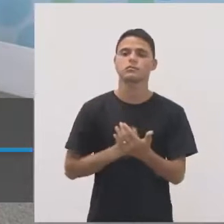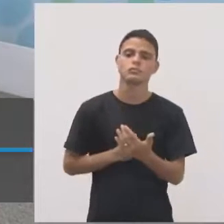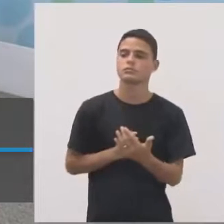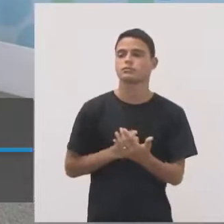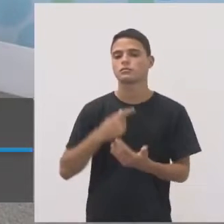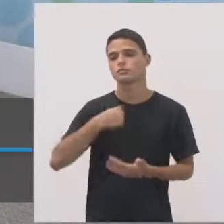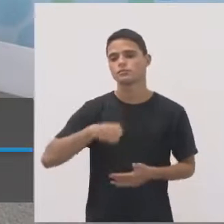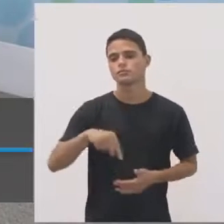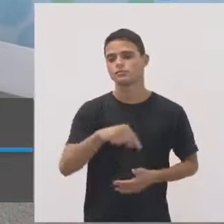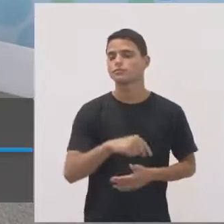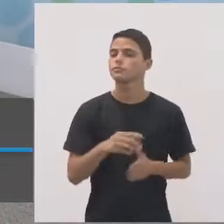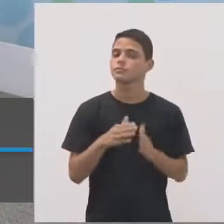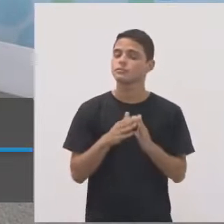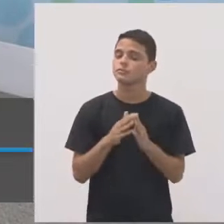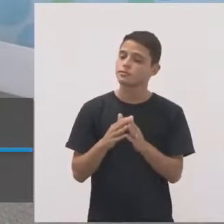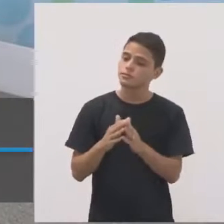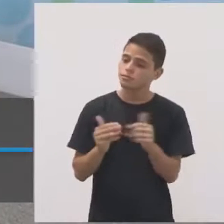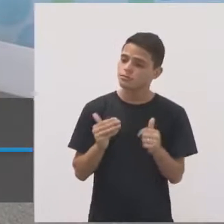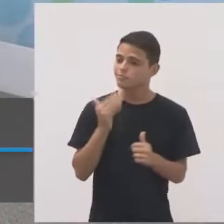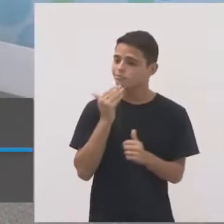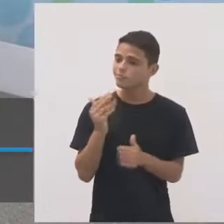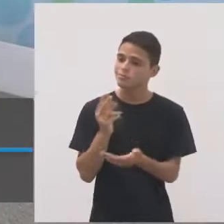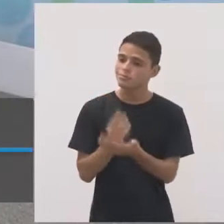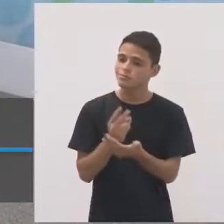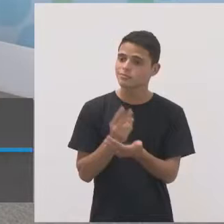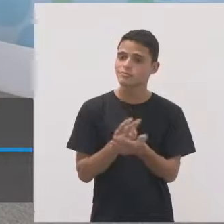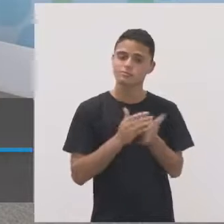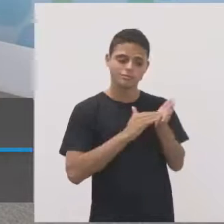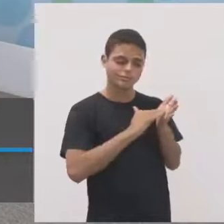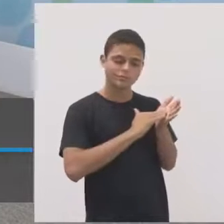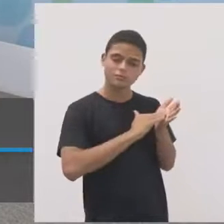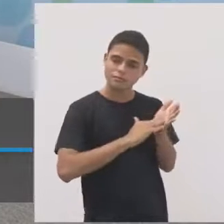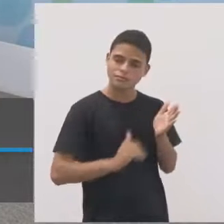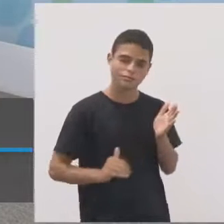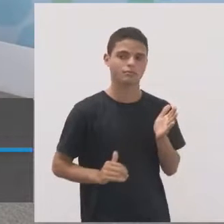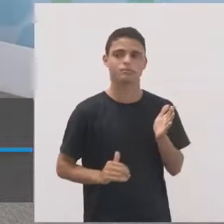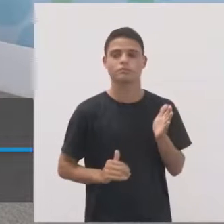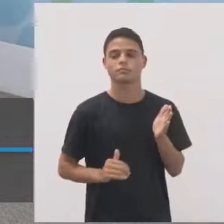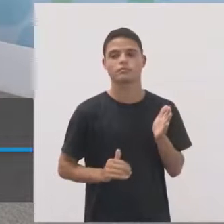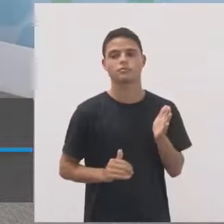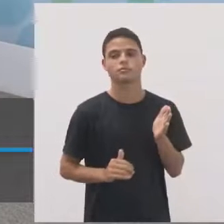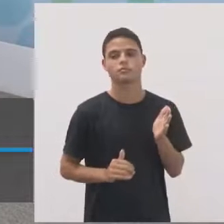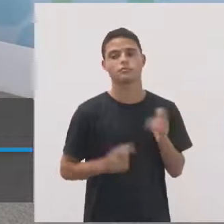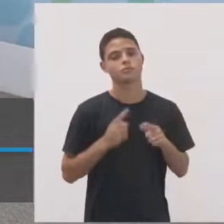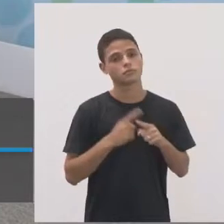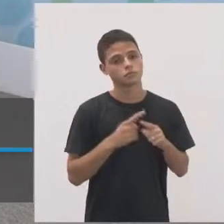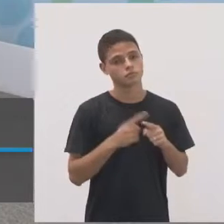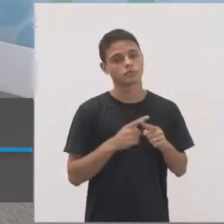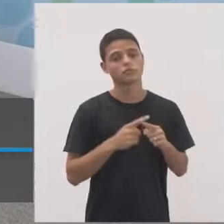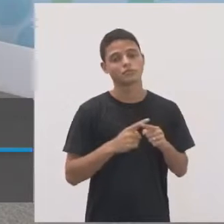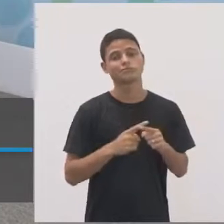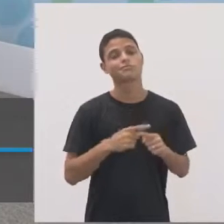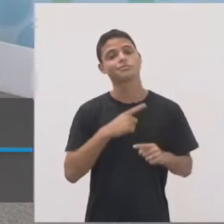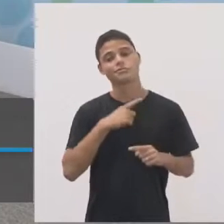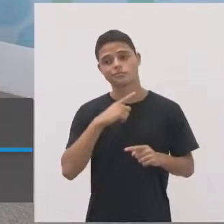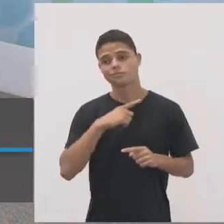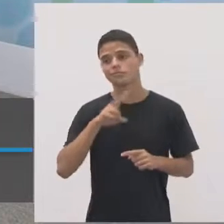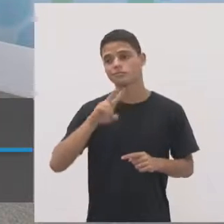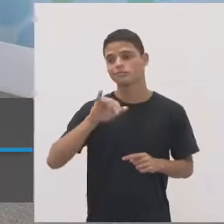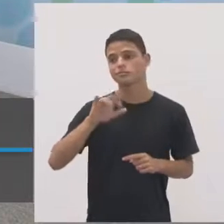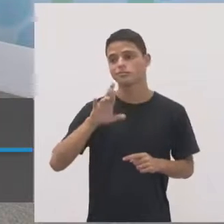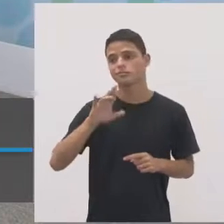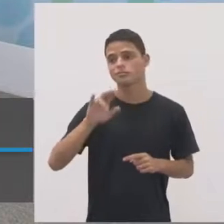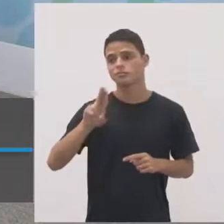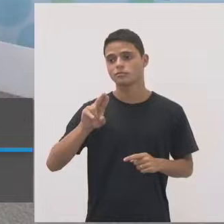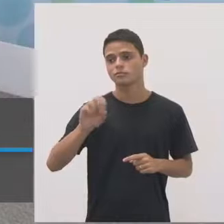a gente pede para sempre excluir essa mensagem, não clicar no link, tá? Porque isso é vírus, as escolas estão recebendo